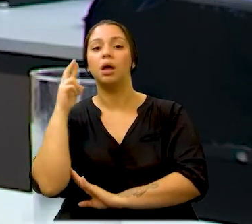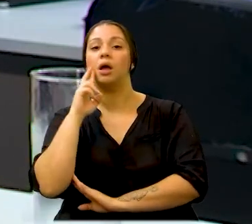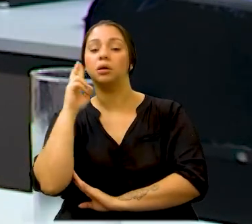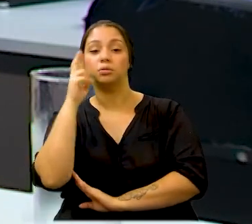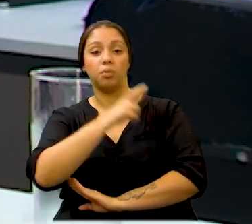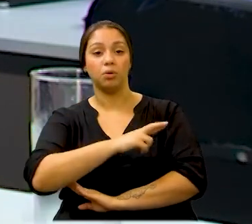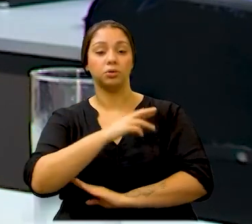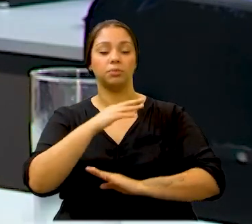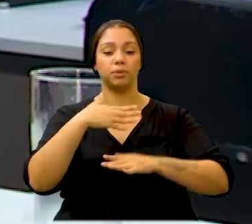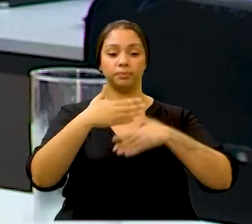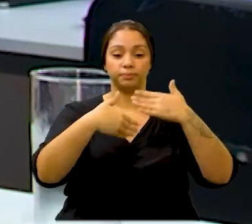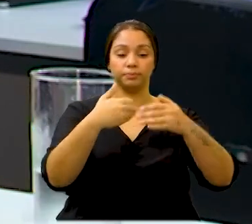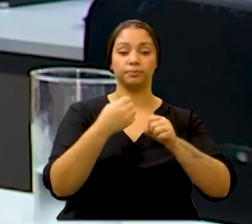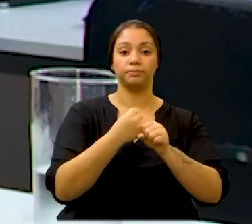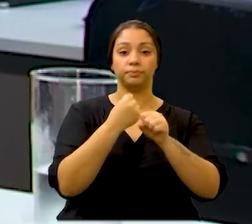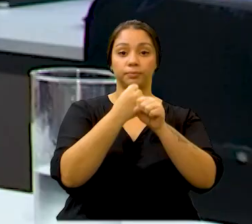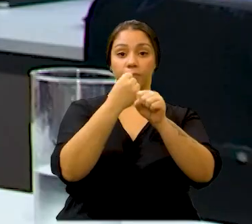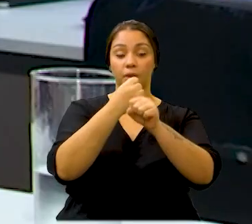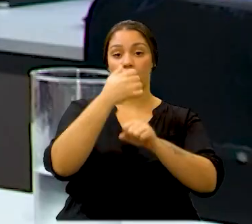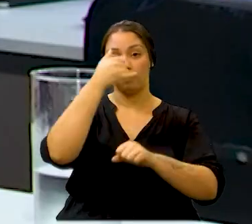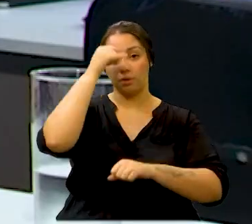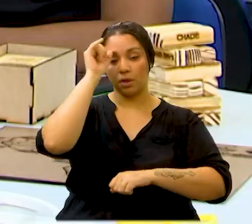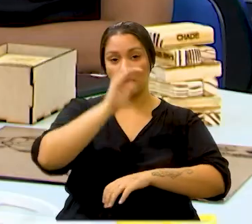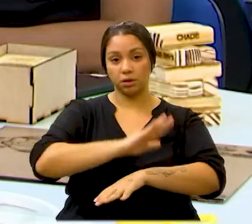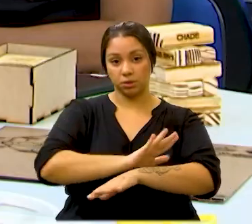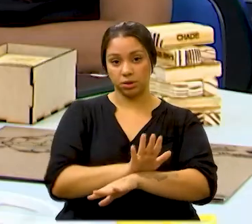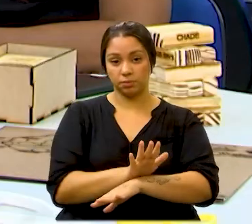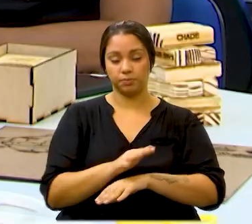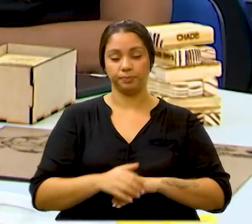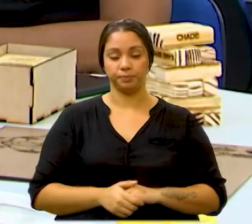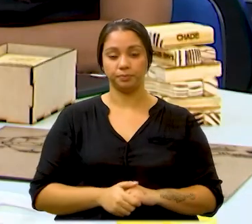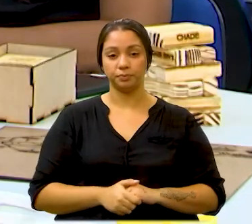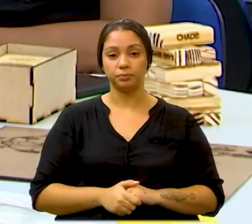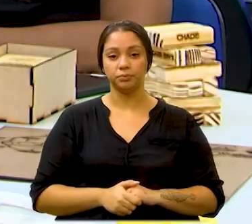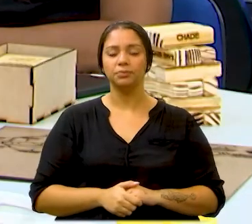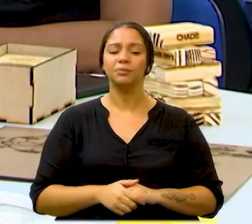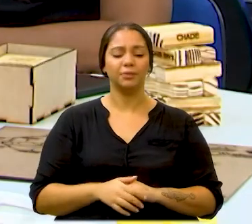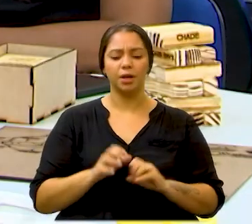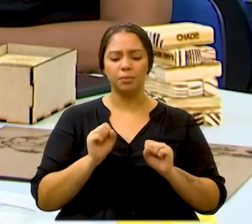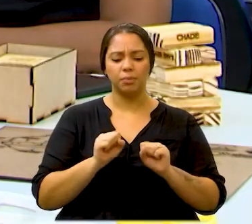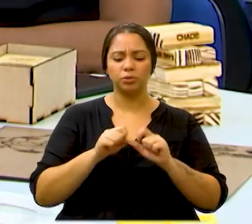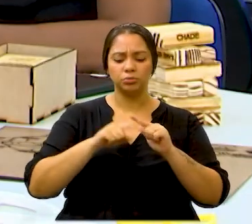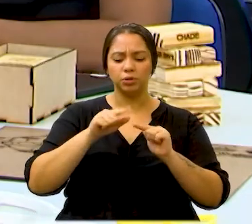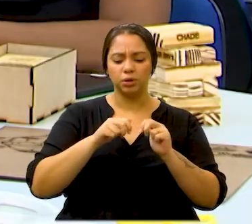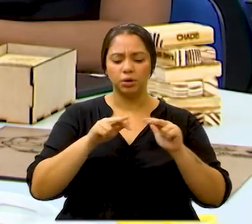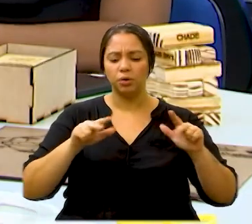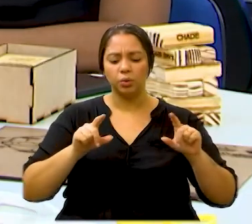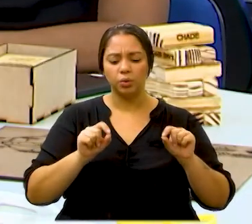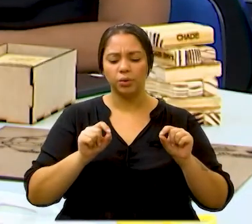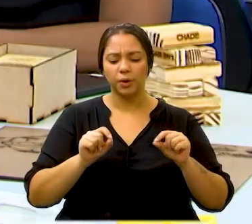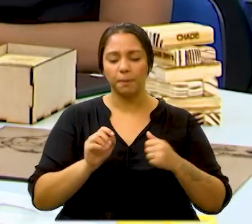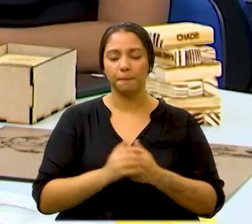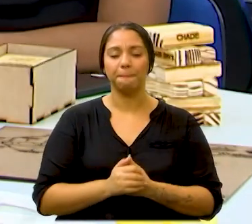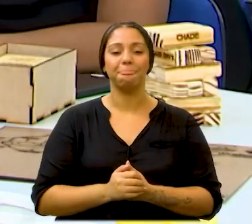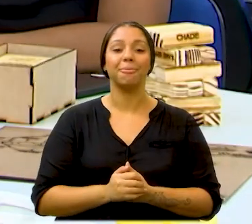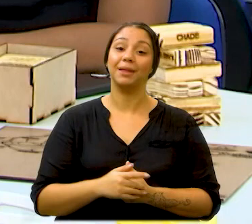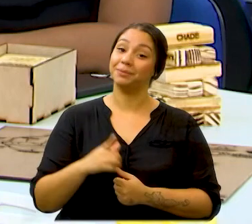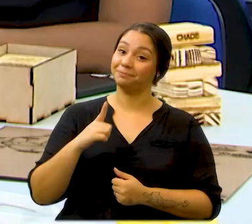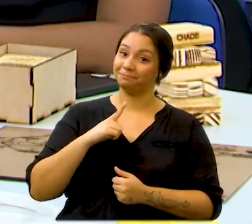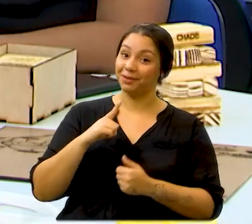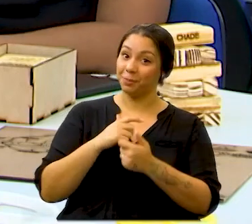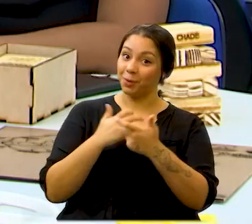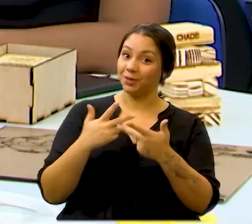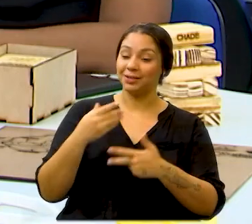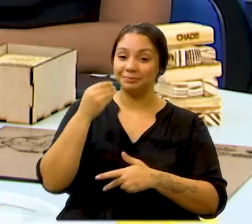para construir, então, uma educação antirracista. Bom, e a gente pode ver o que aqui nessa mesa? Conta pra gente. Certo. Aqui são